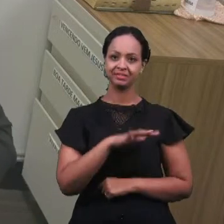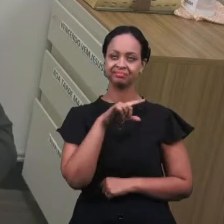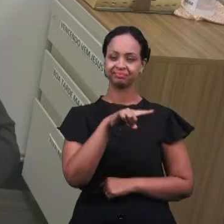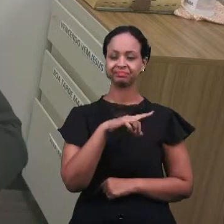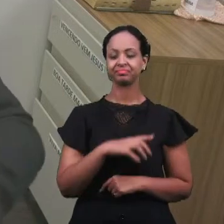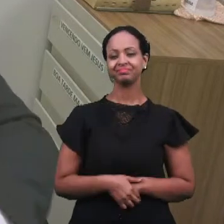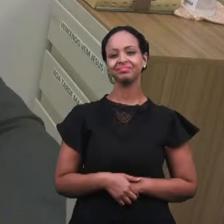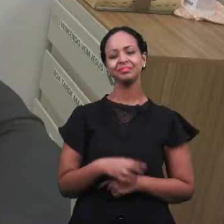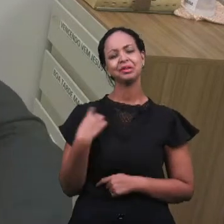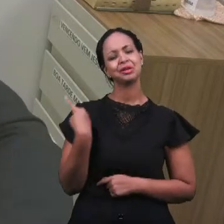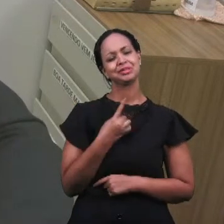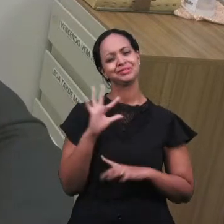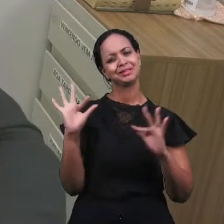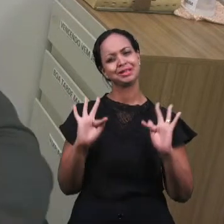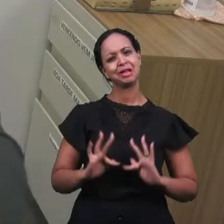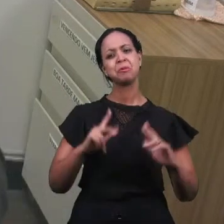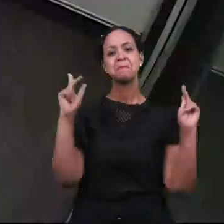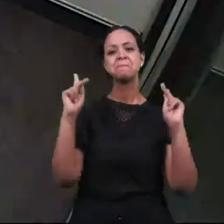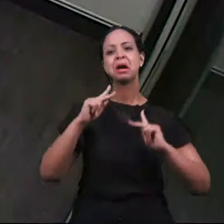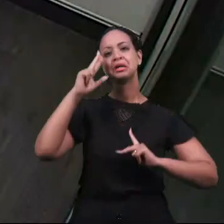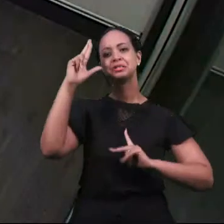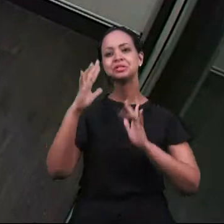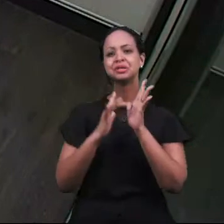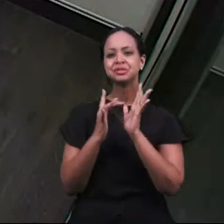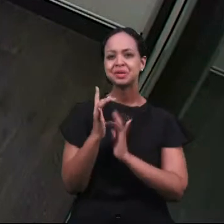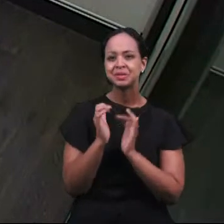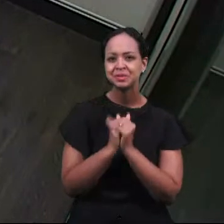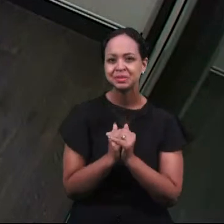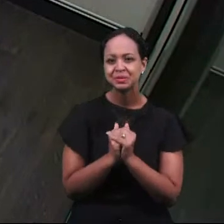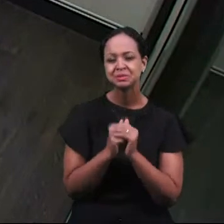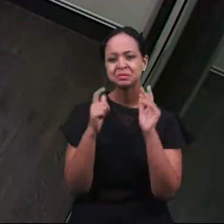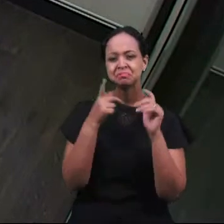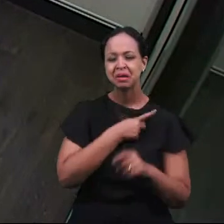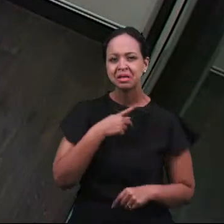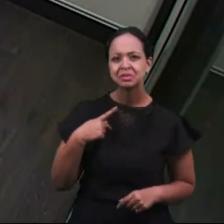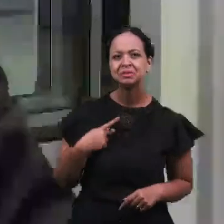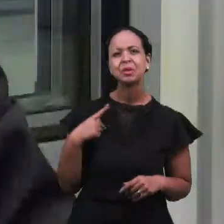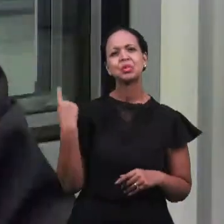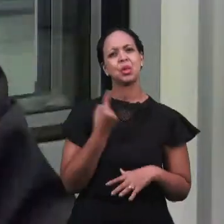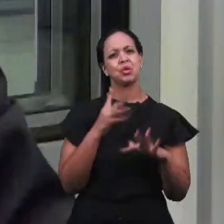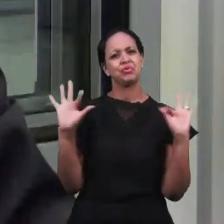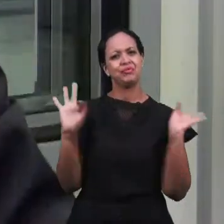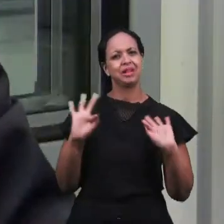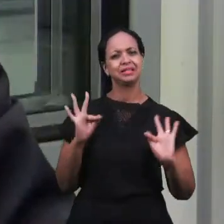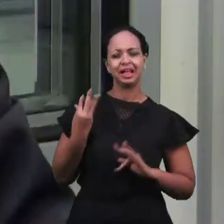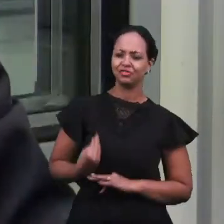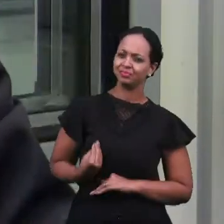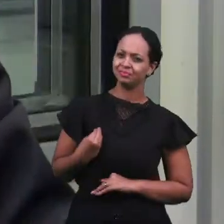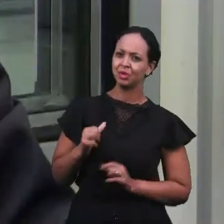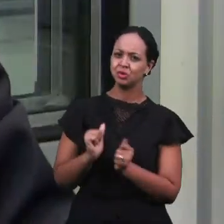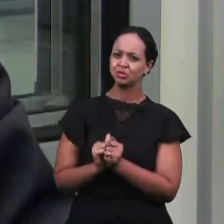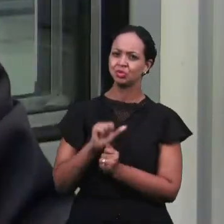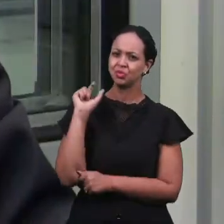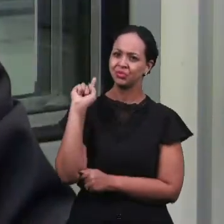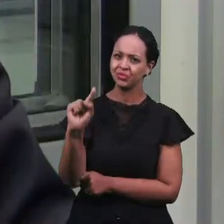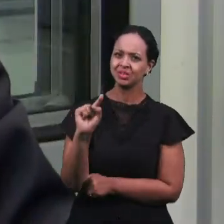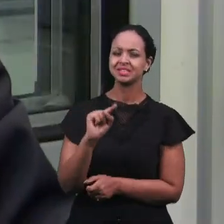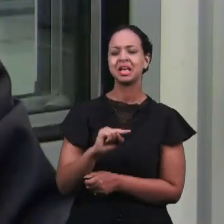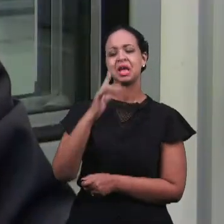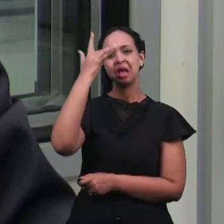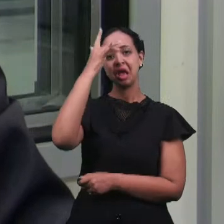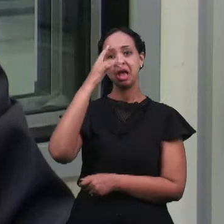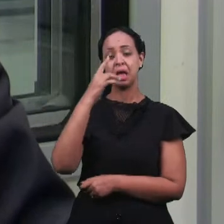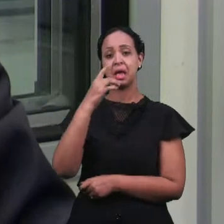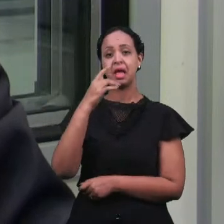no nosso pré-culto. Pai do Senhor, pastor. A paz do Senhor, Jorge. É uma alegria estar aqui com os irmãos, com você, Jorge,